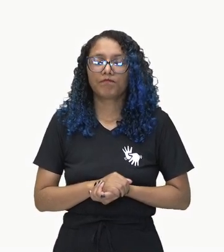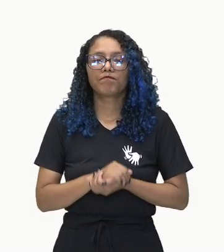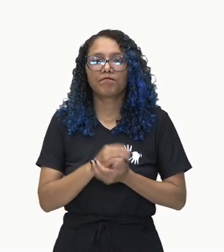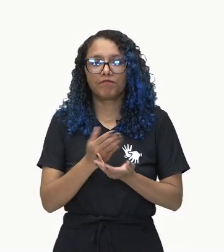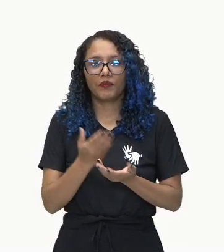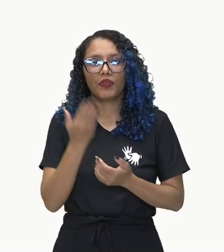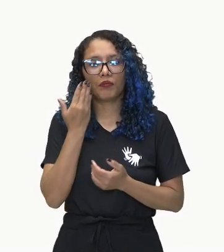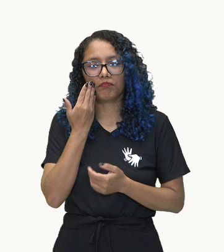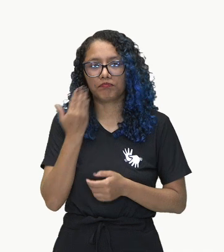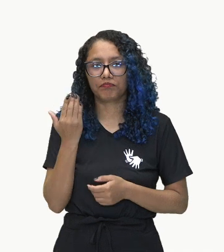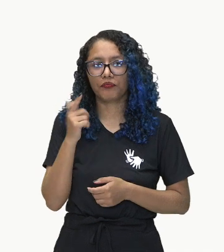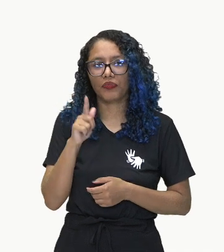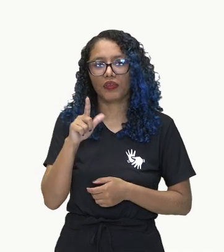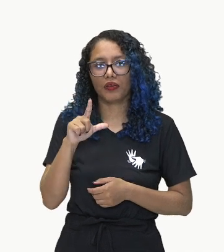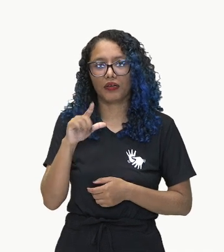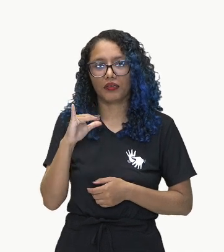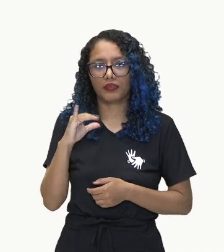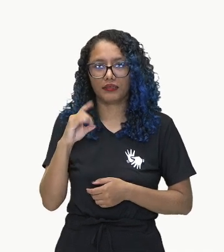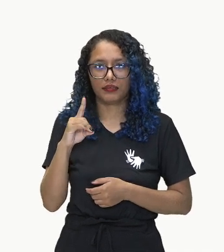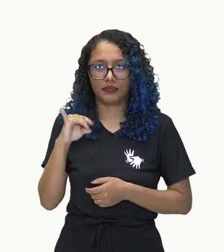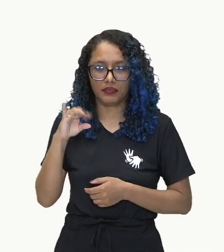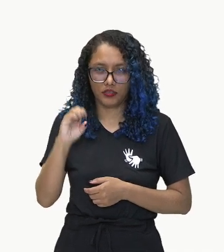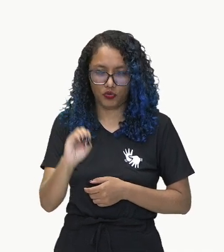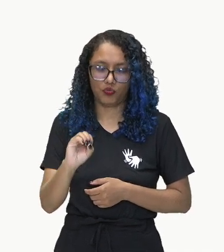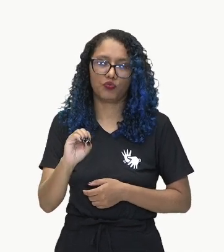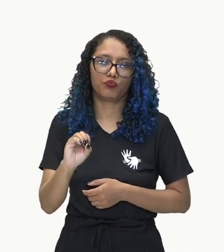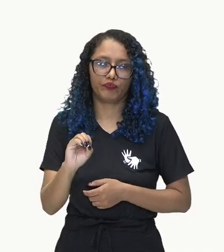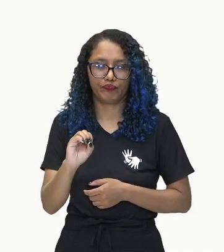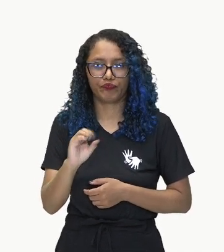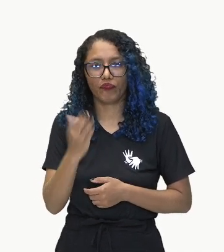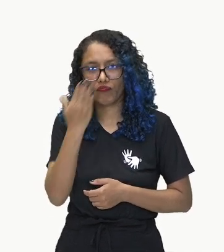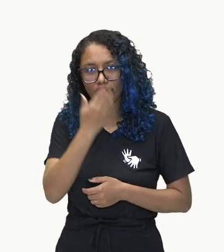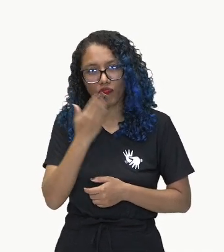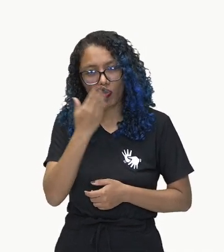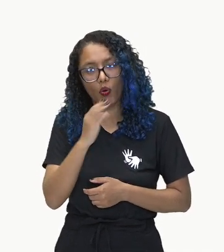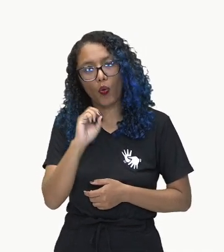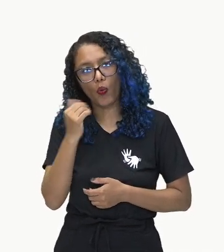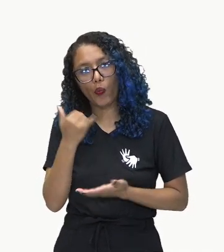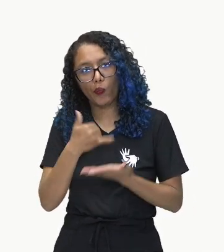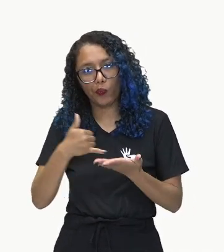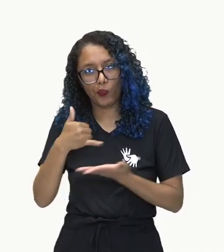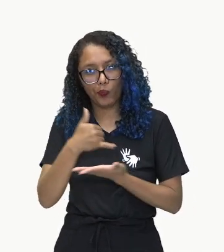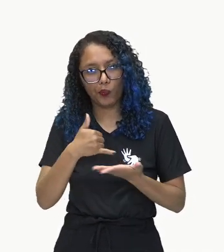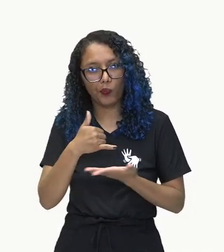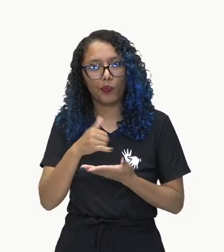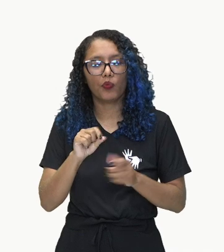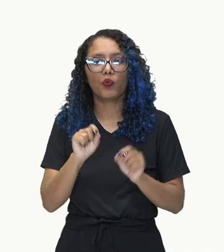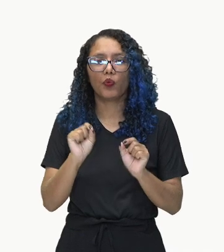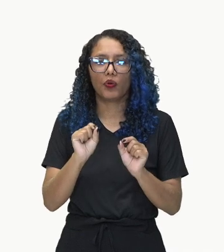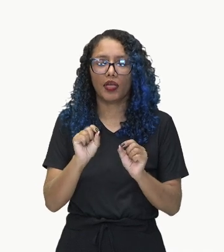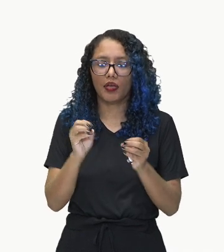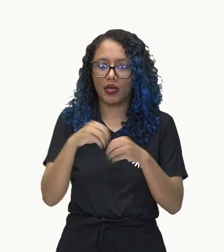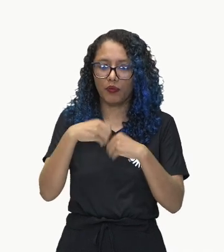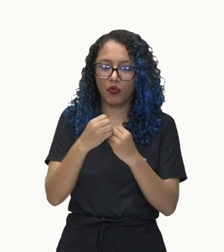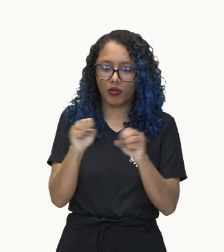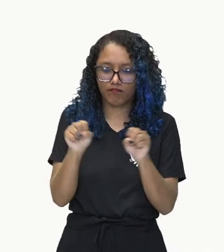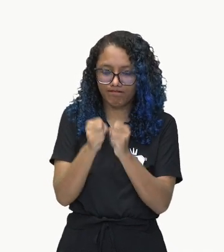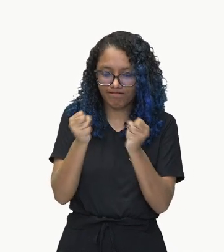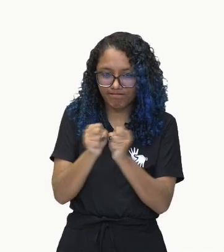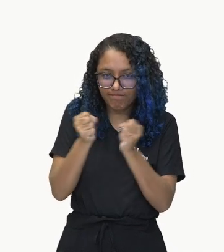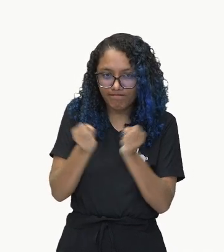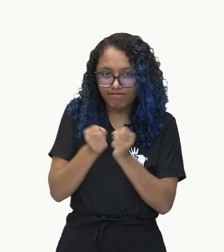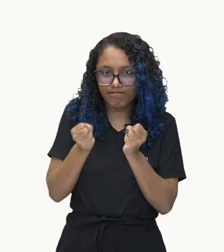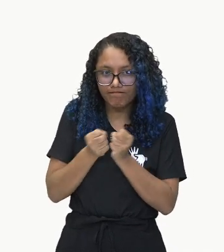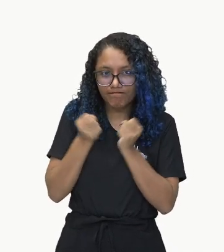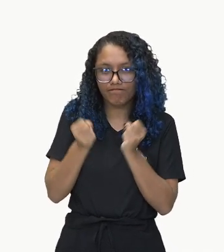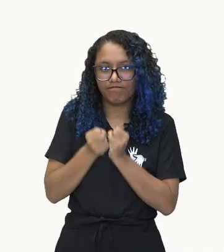que também são conhecidos como açúcares e lipídios, eles são quebrados em moléculas menores de glicose,